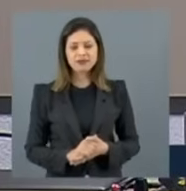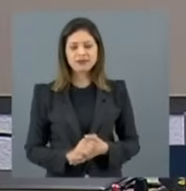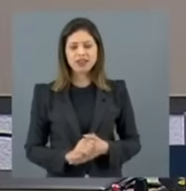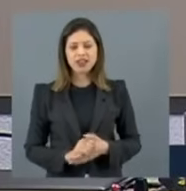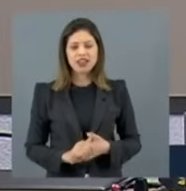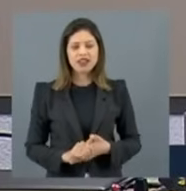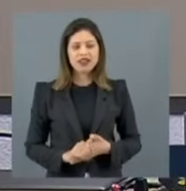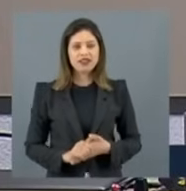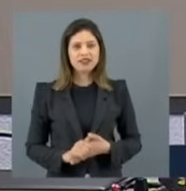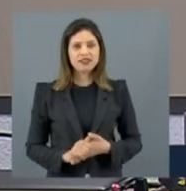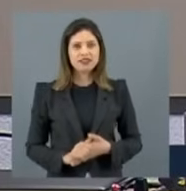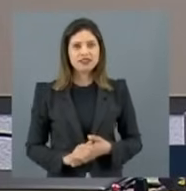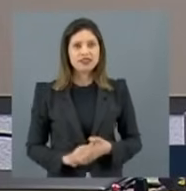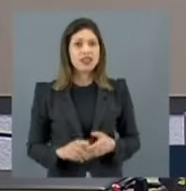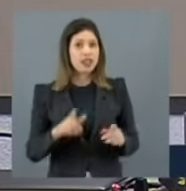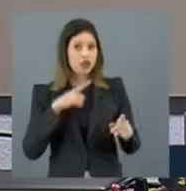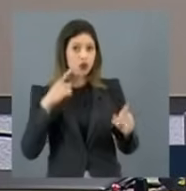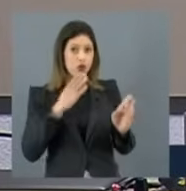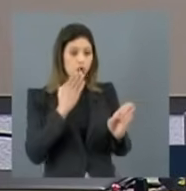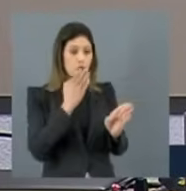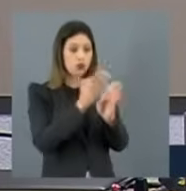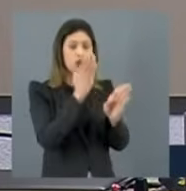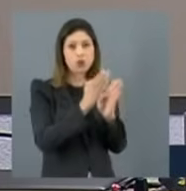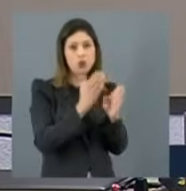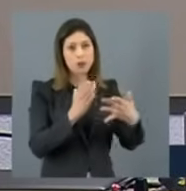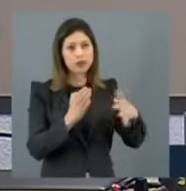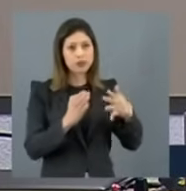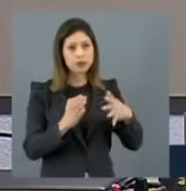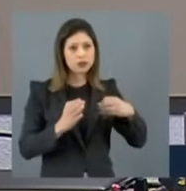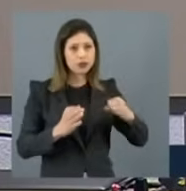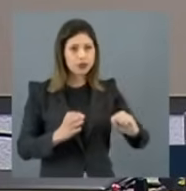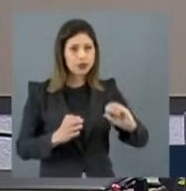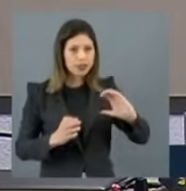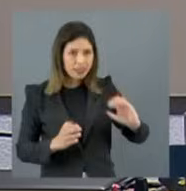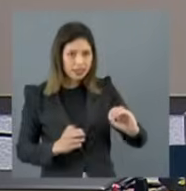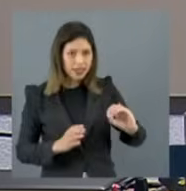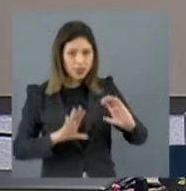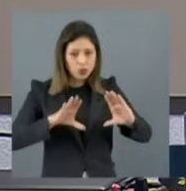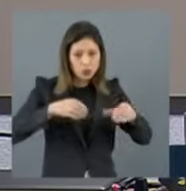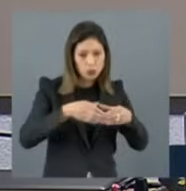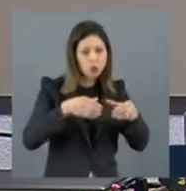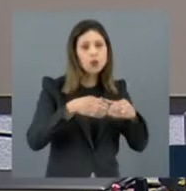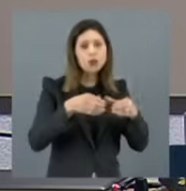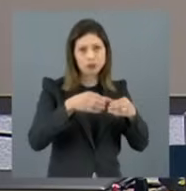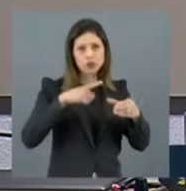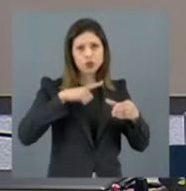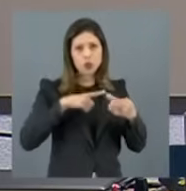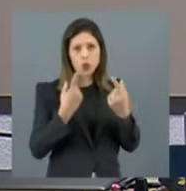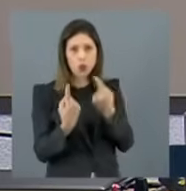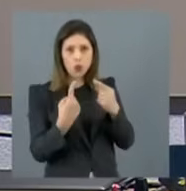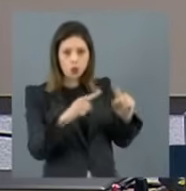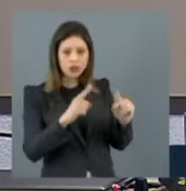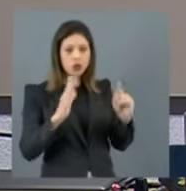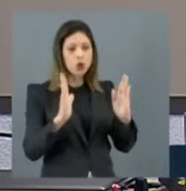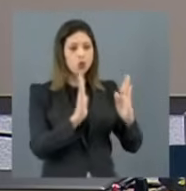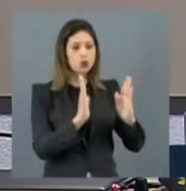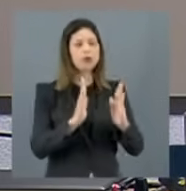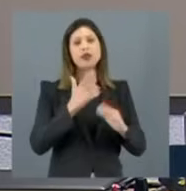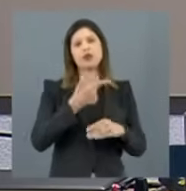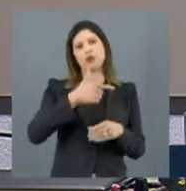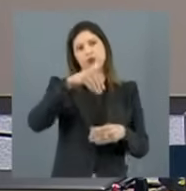pelo menos 80 personalidades e entidades, empresas censuradas nas redes sociais no último período